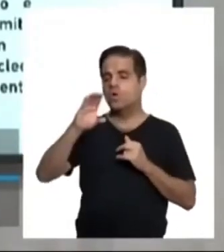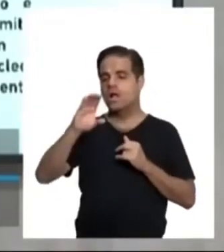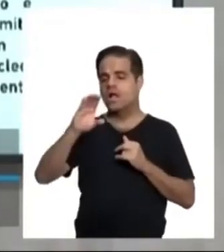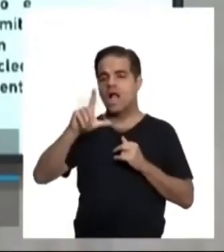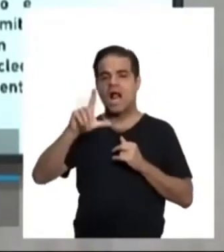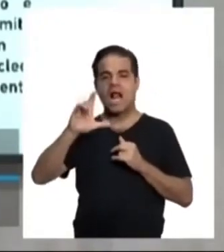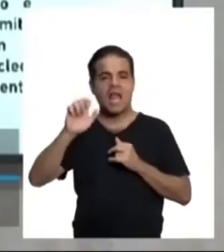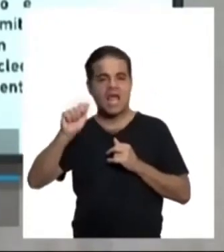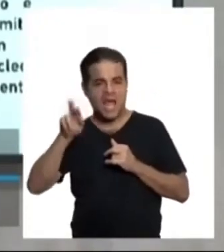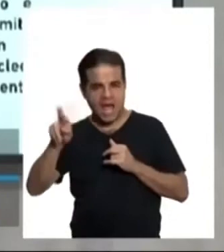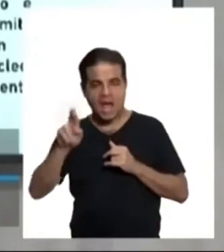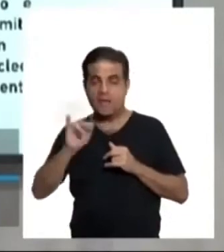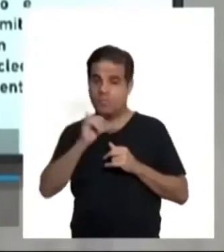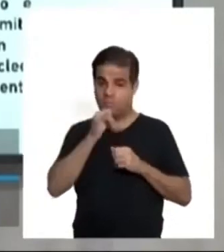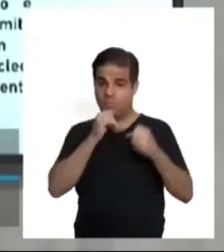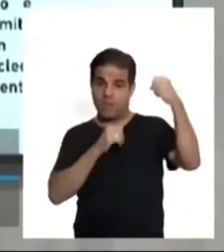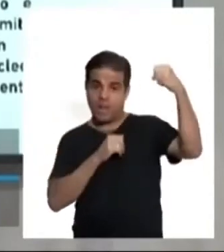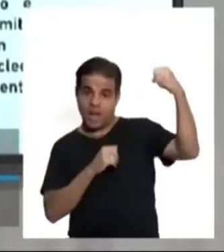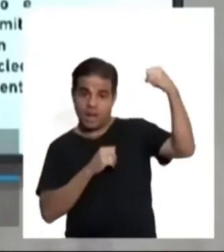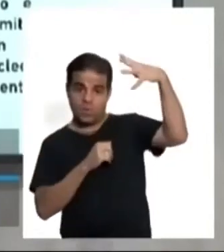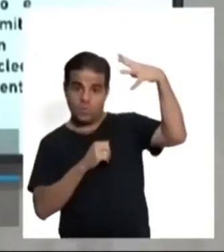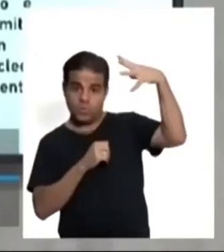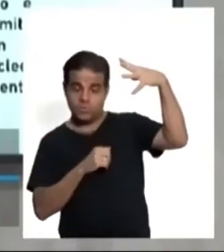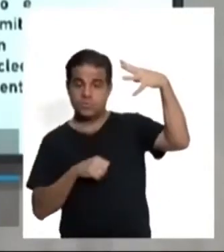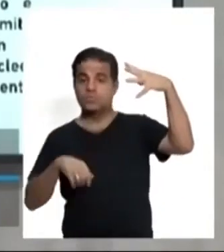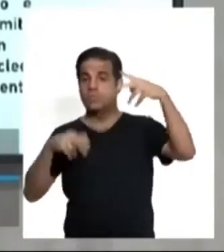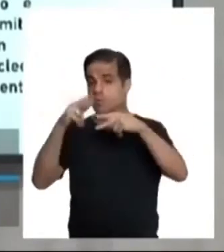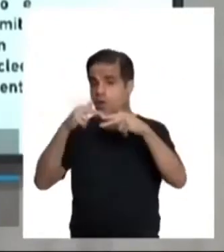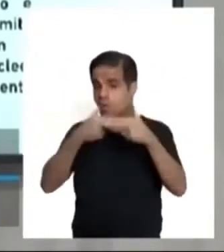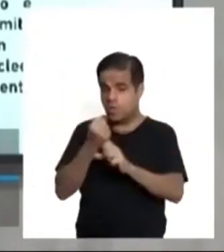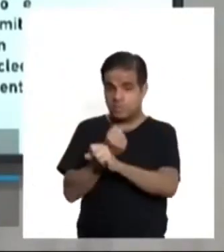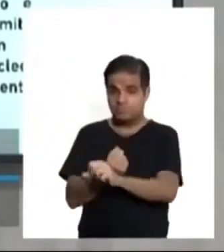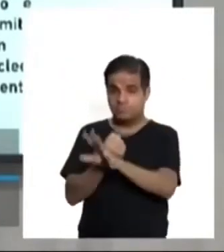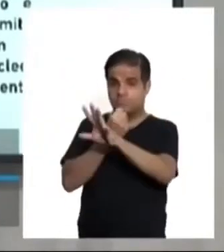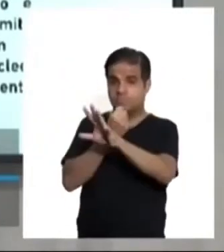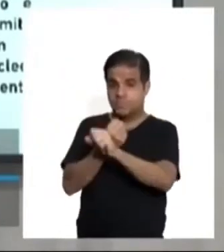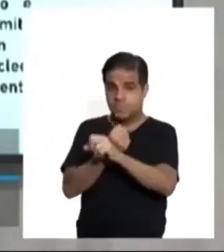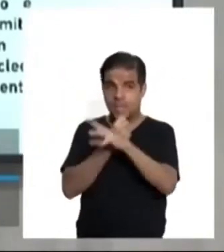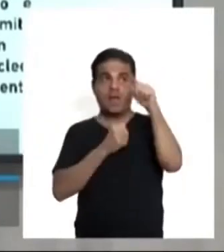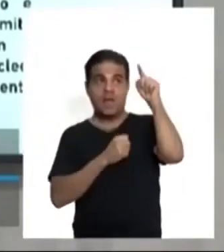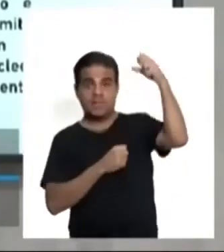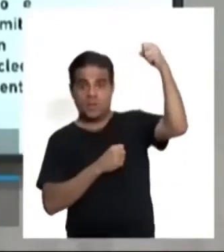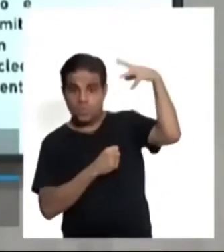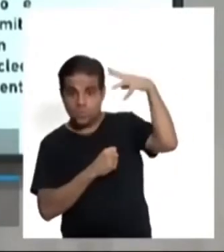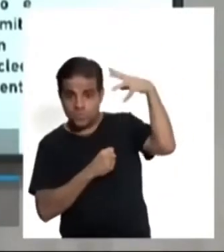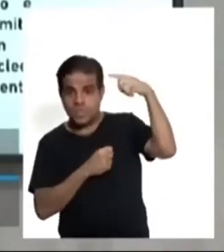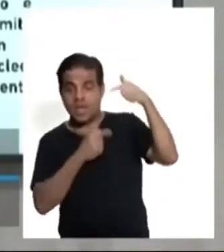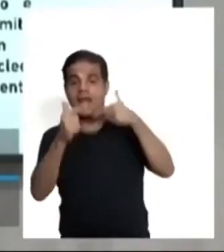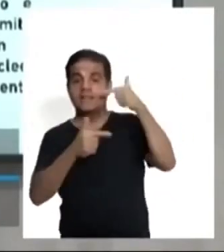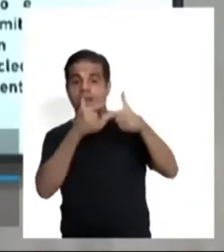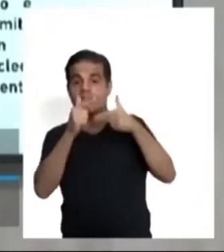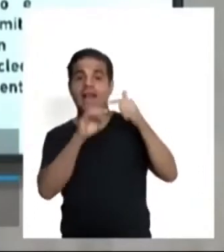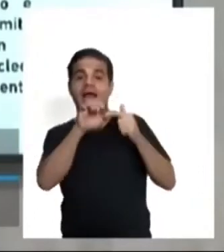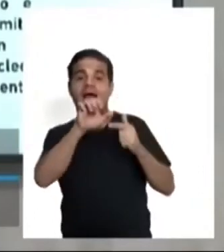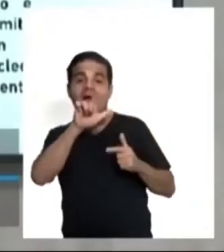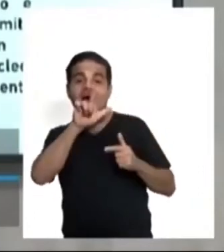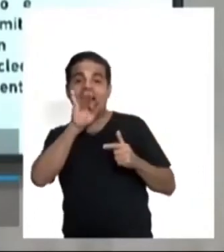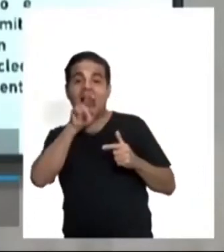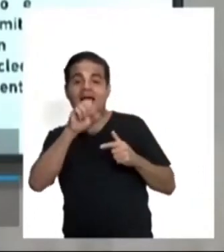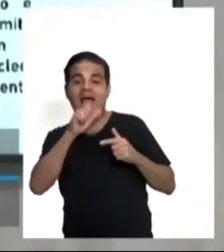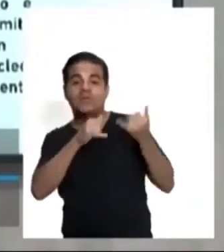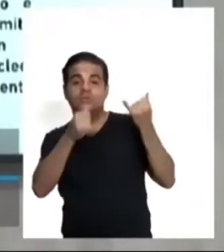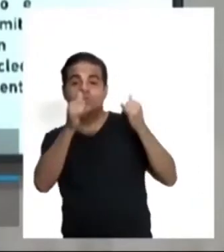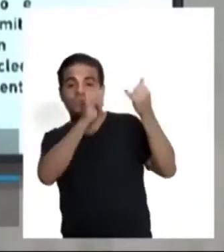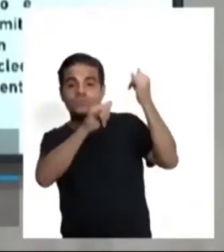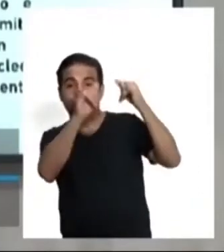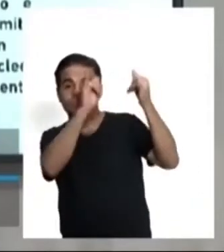diferença de uma luz acesa para um elemento radioativo é que a luz acesa, ela trabalha com elétrons, então trabalha